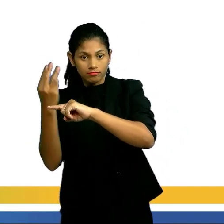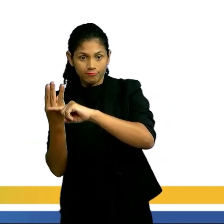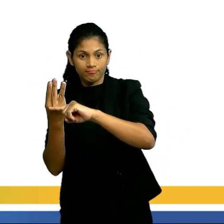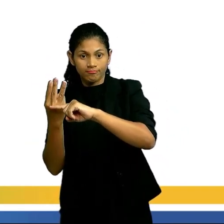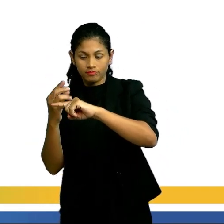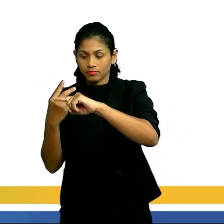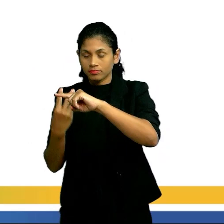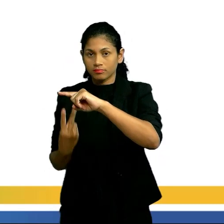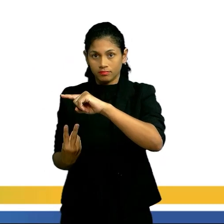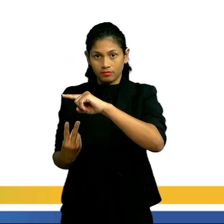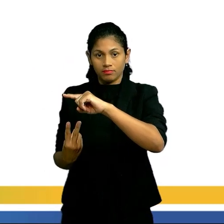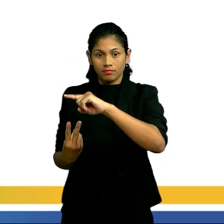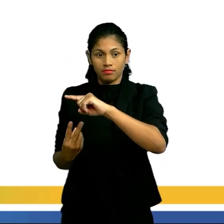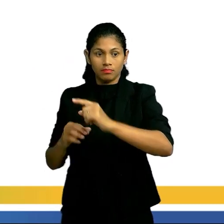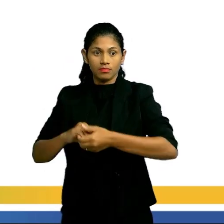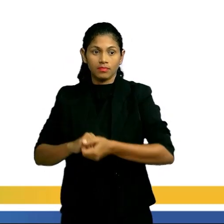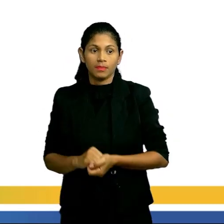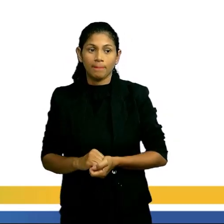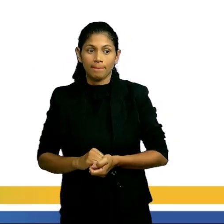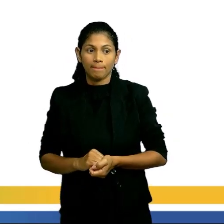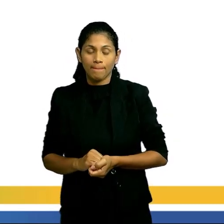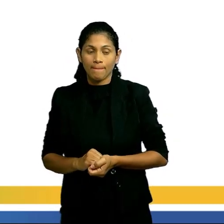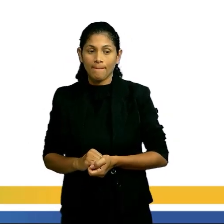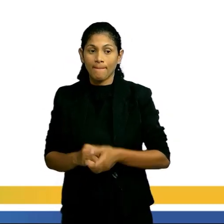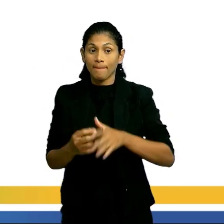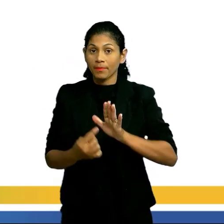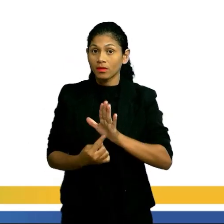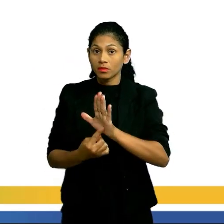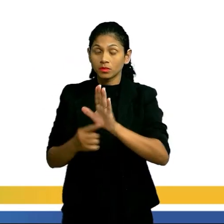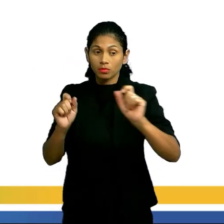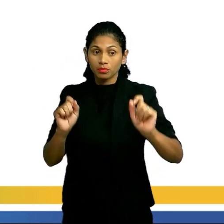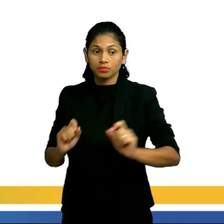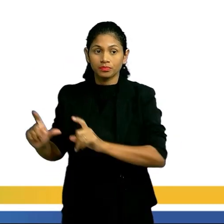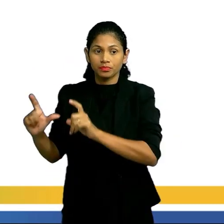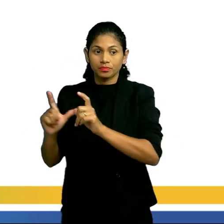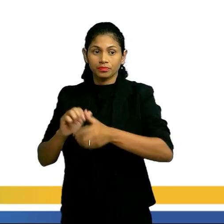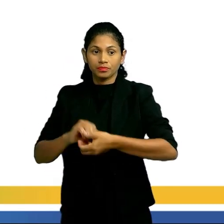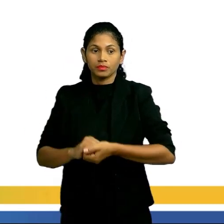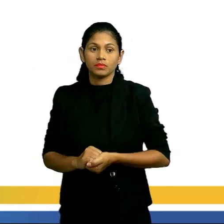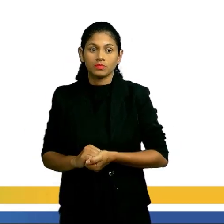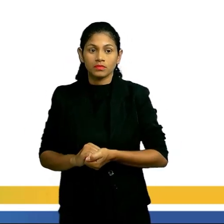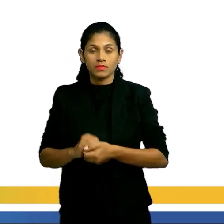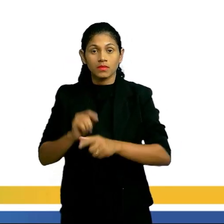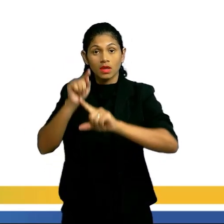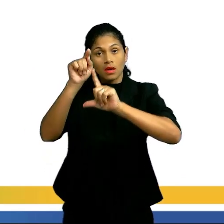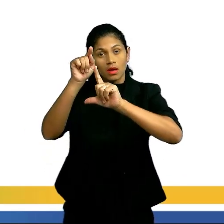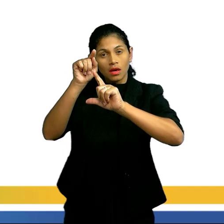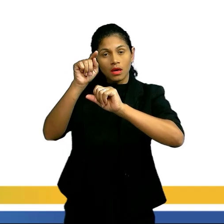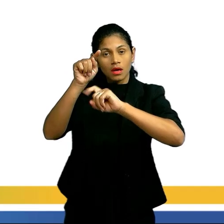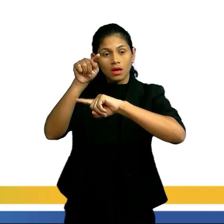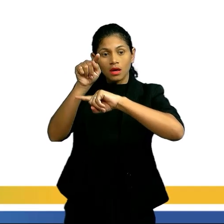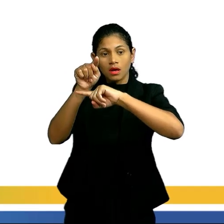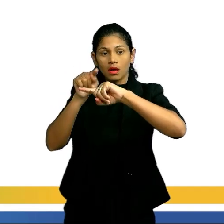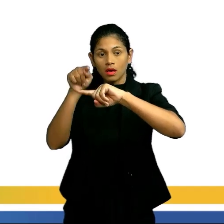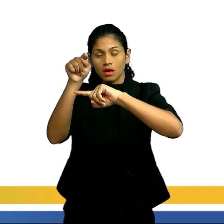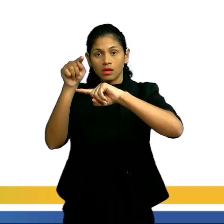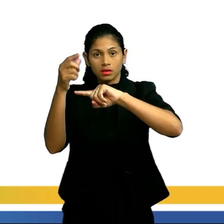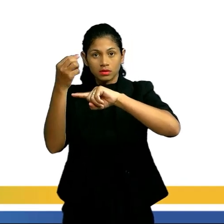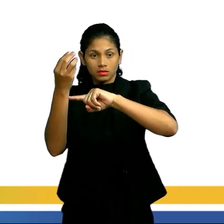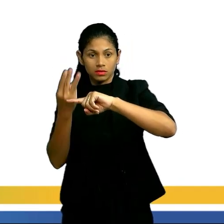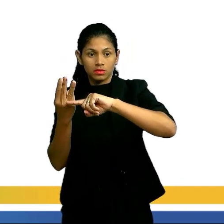substituir. Fica raiz de 3 sobre 2 igual a H, que é o cateto